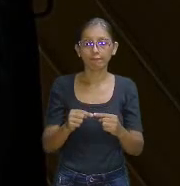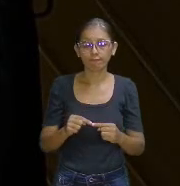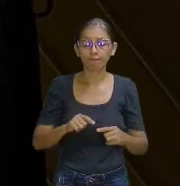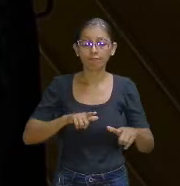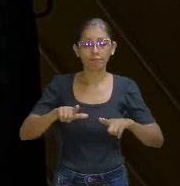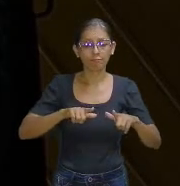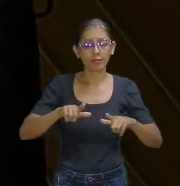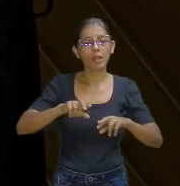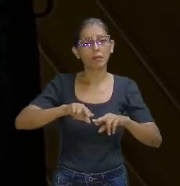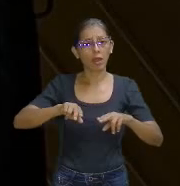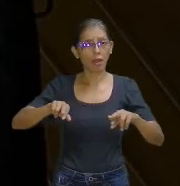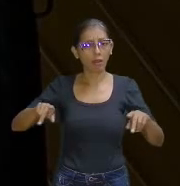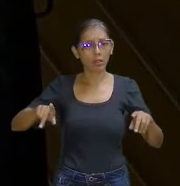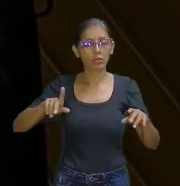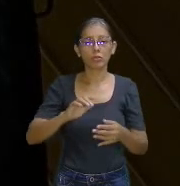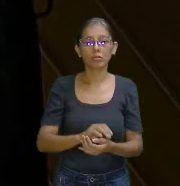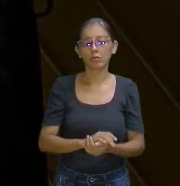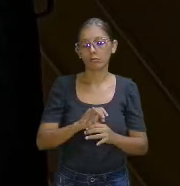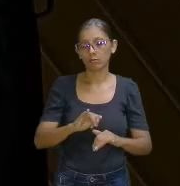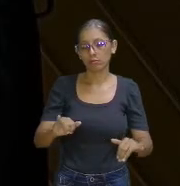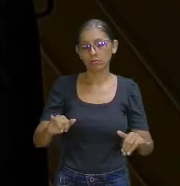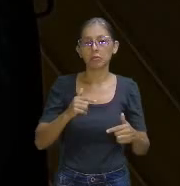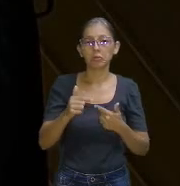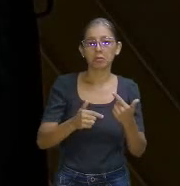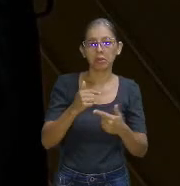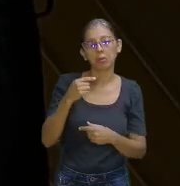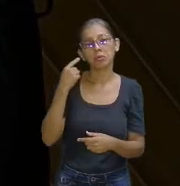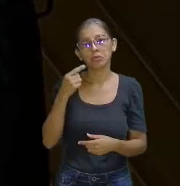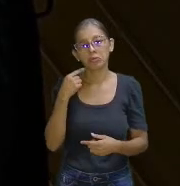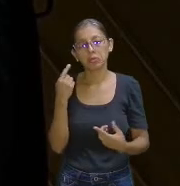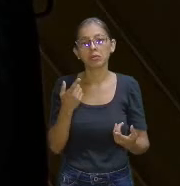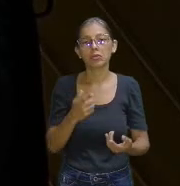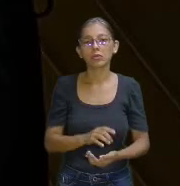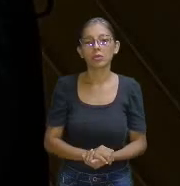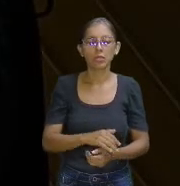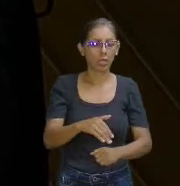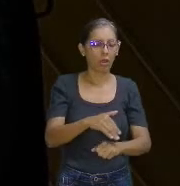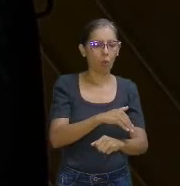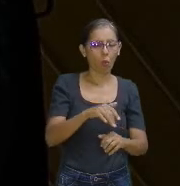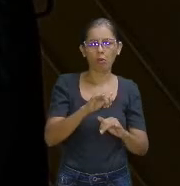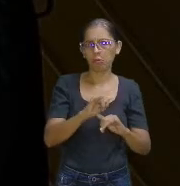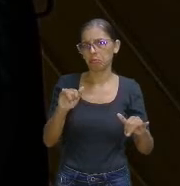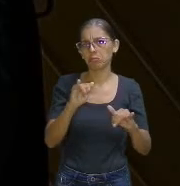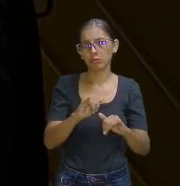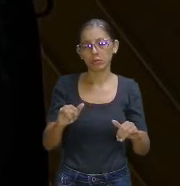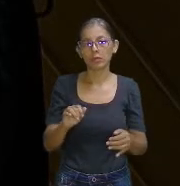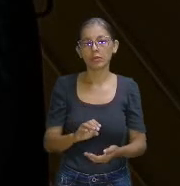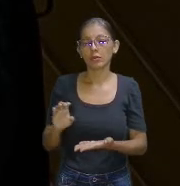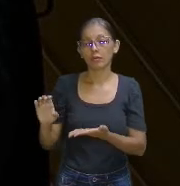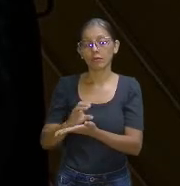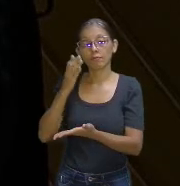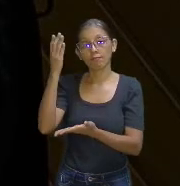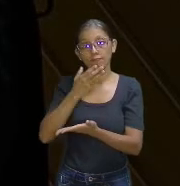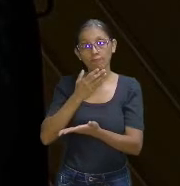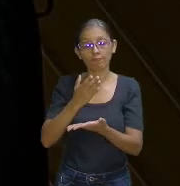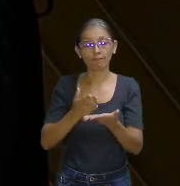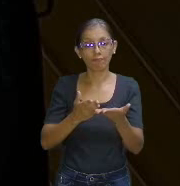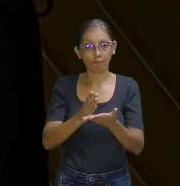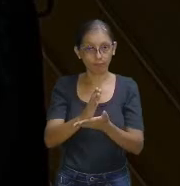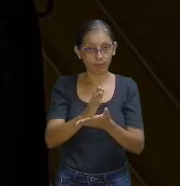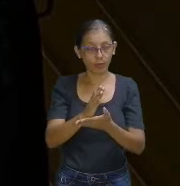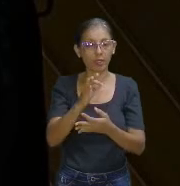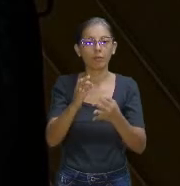típicas, como publicidade, serviços advocatícios e mobilização de rua. Tiveram suas contas aprovadas pela Justiça